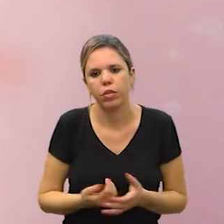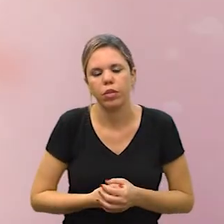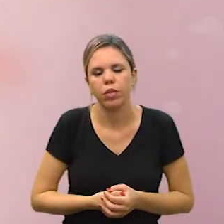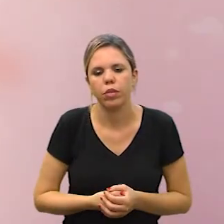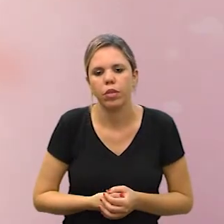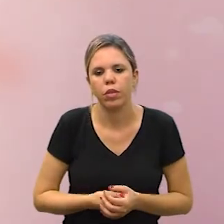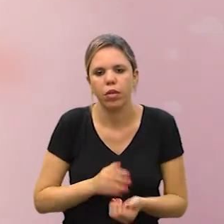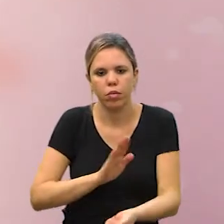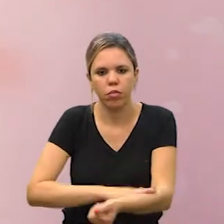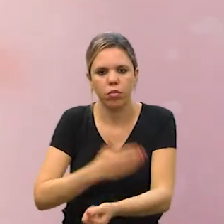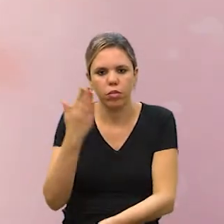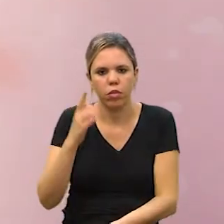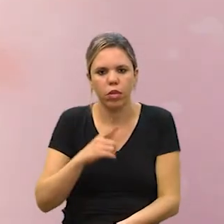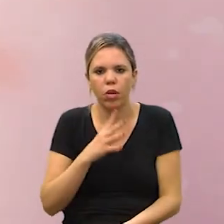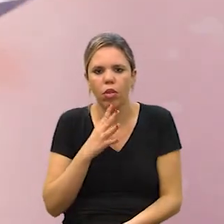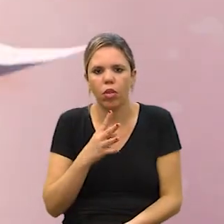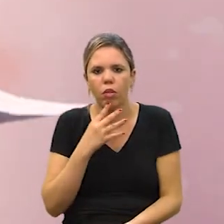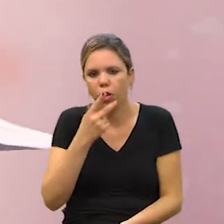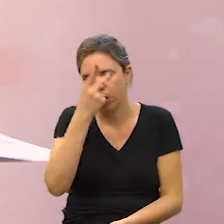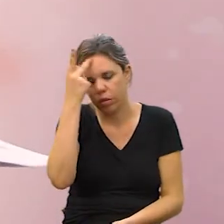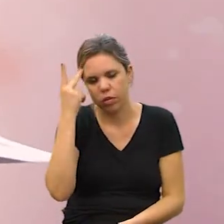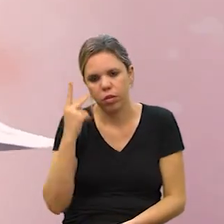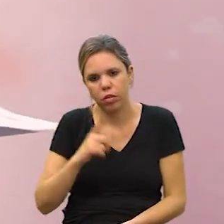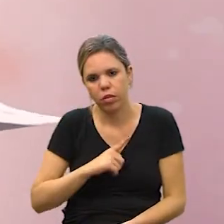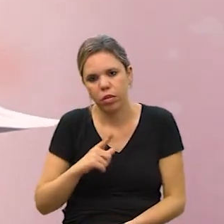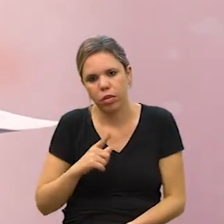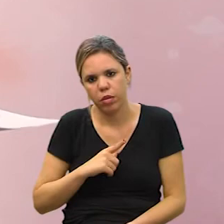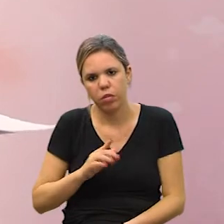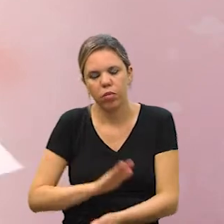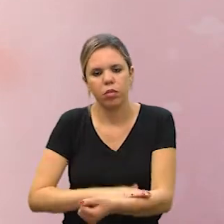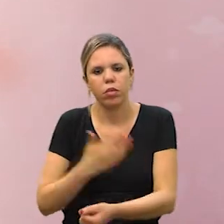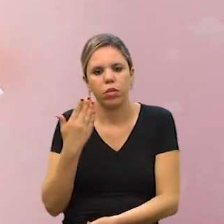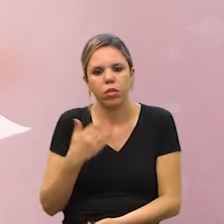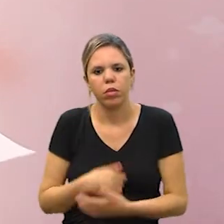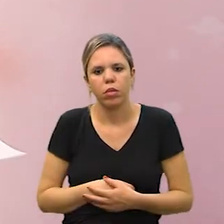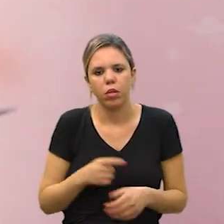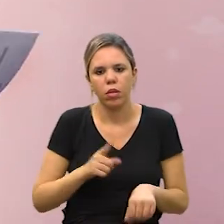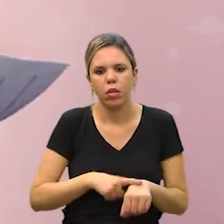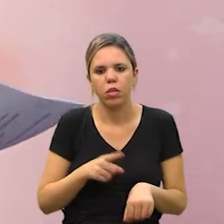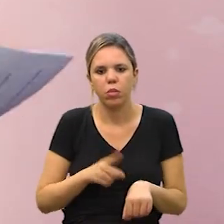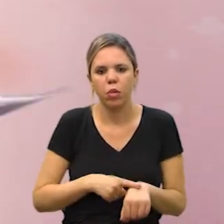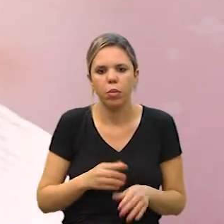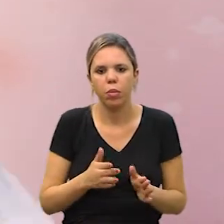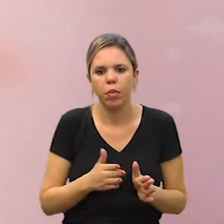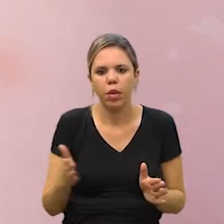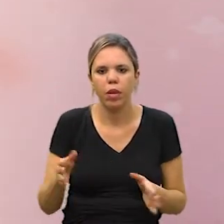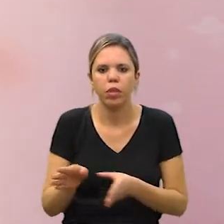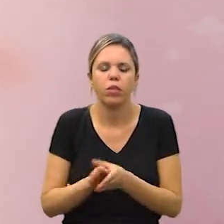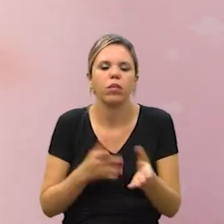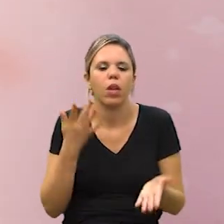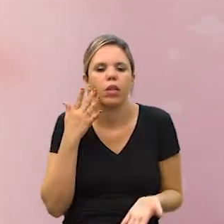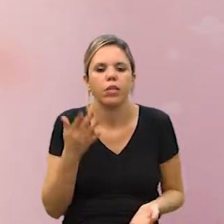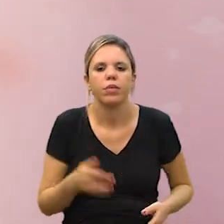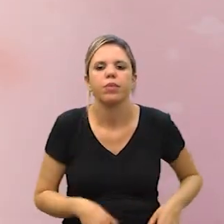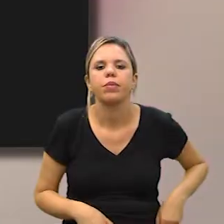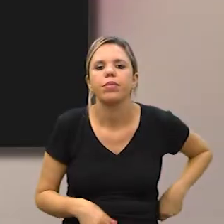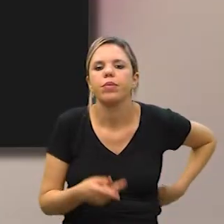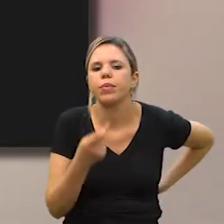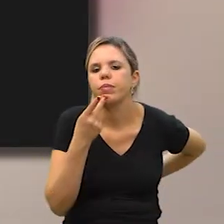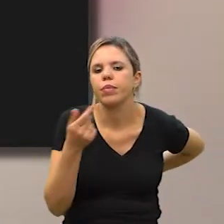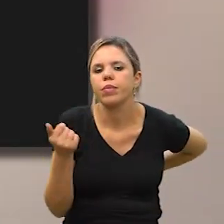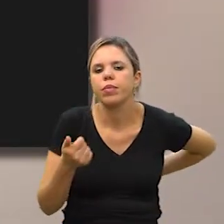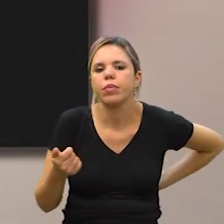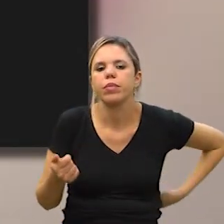que é hipertensão o que conhece alguém que tenha hipertensão nesse momento Quais são as orientações que o Senhor então